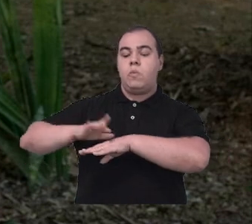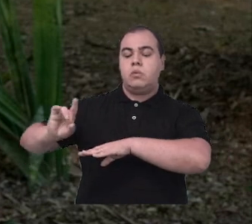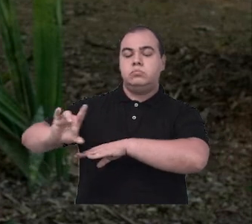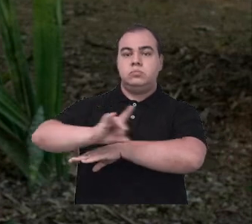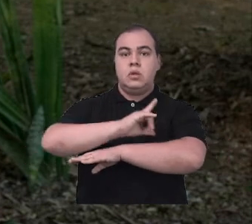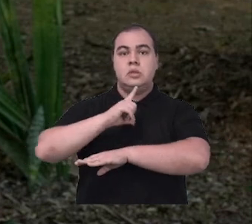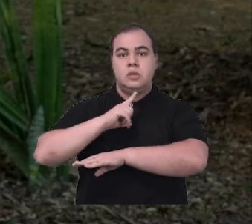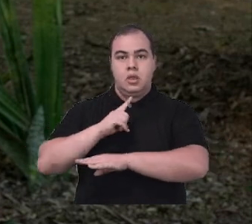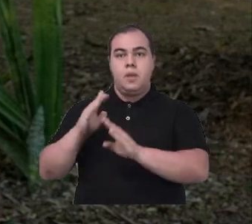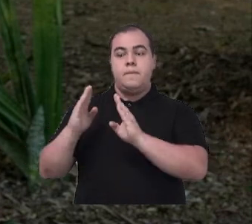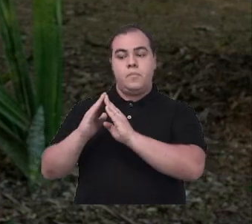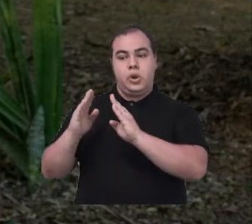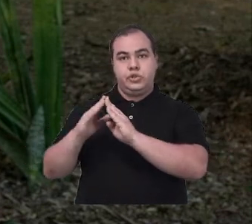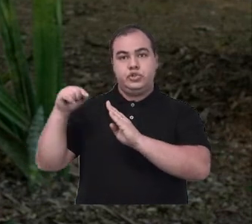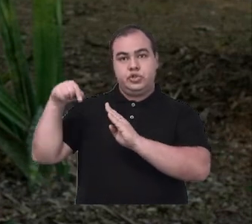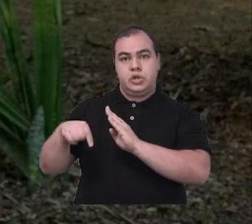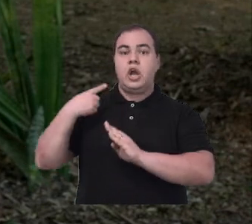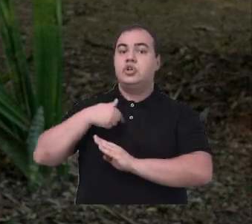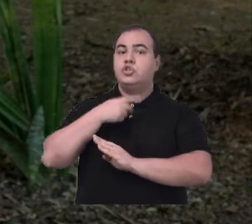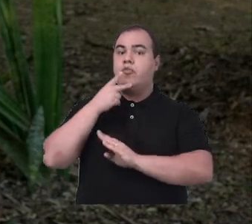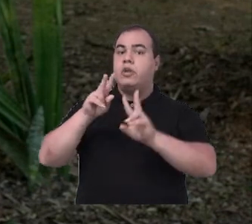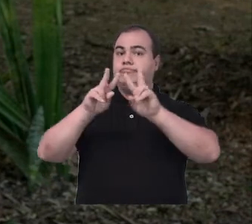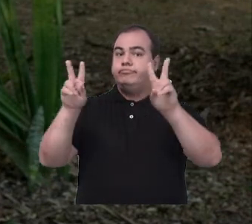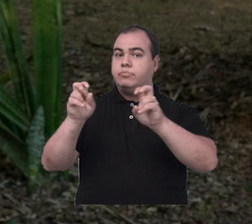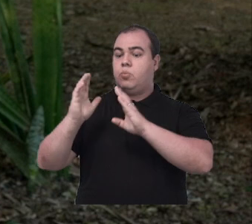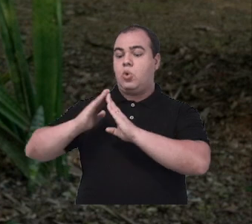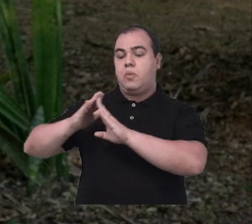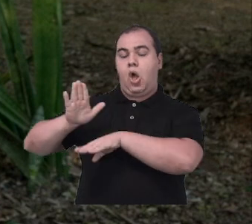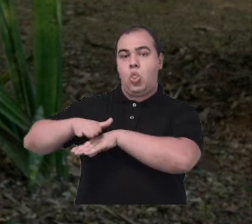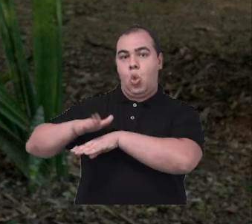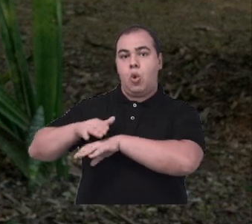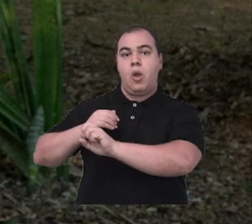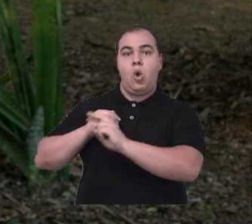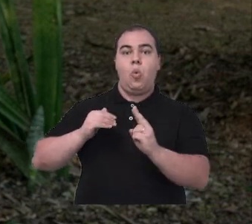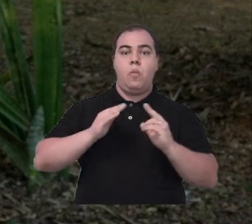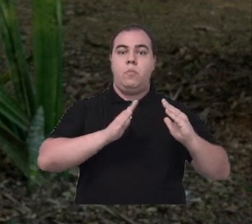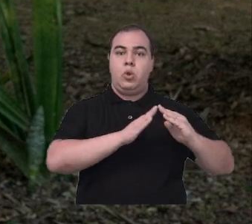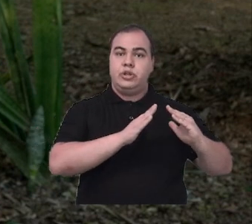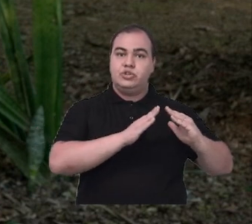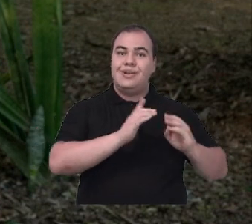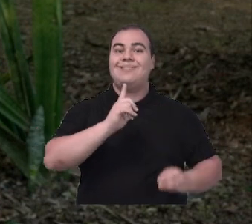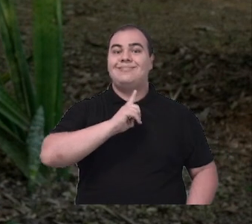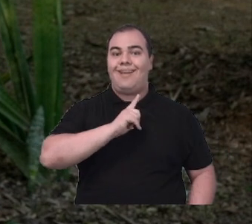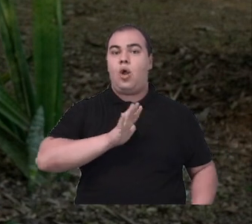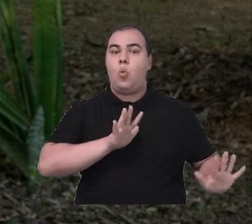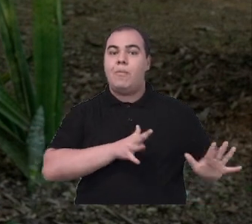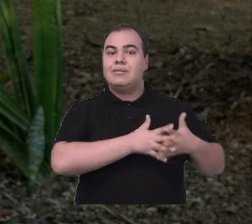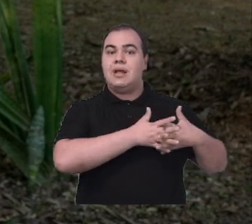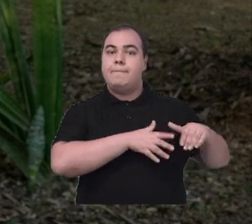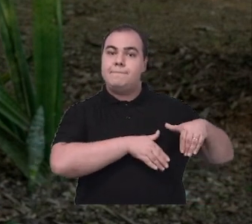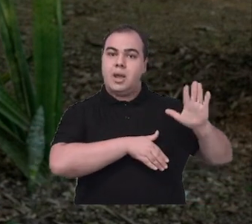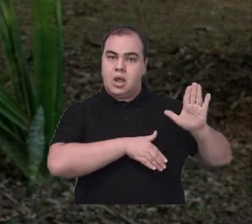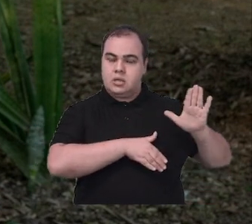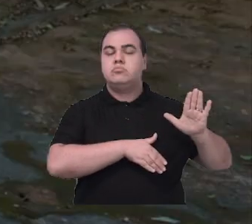a autonomia, eles vão para as moradias que a gente chama moradias mais autônomas ou para moradias que são de